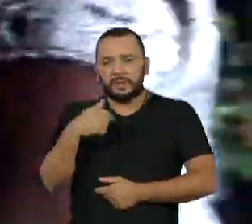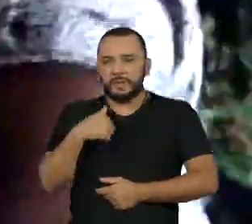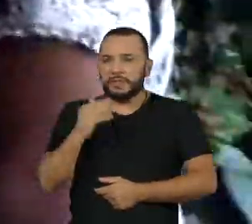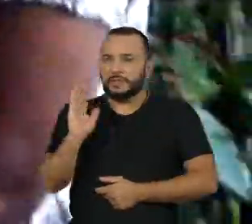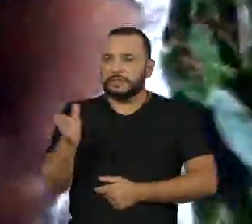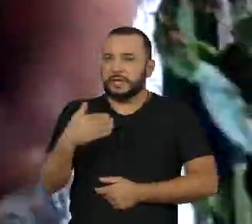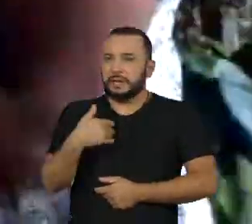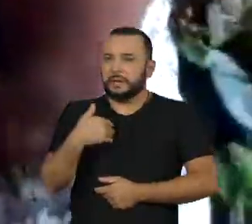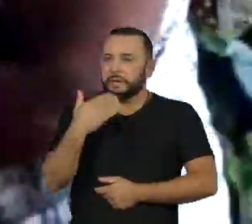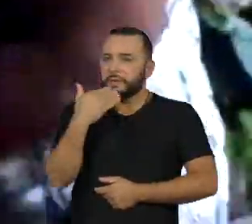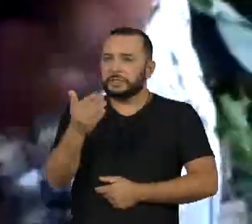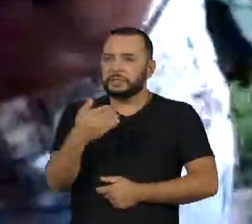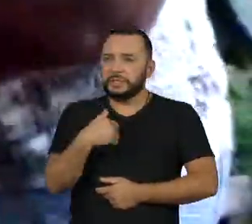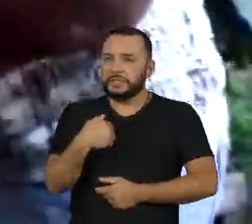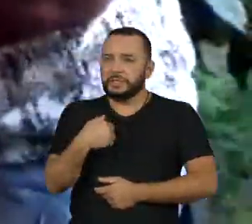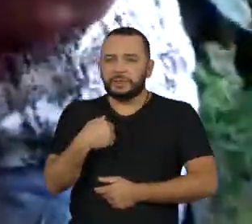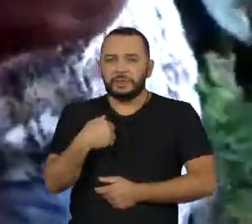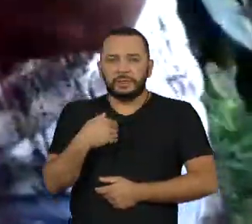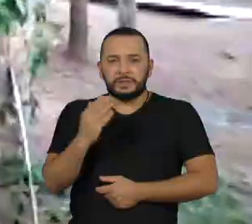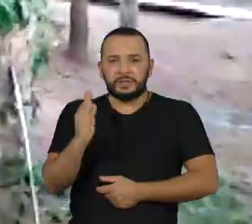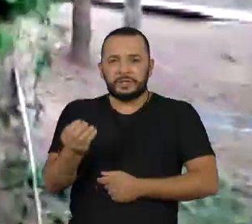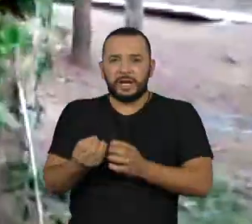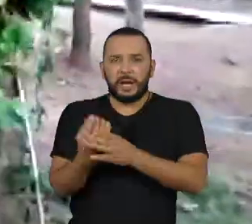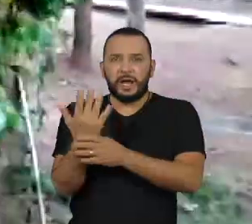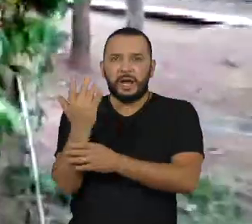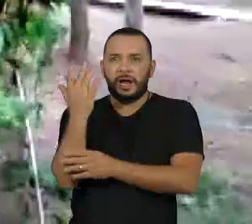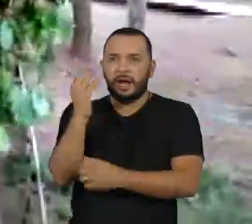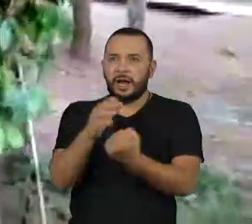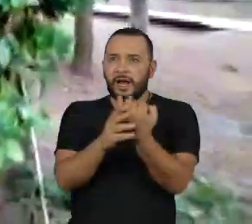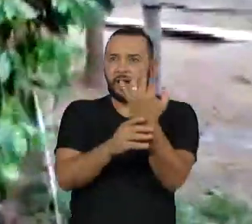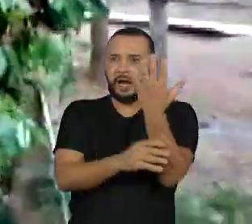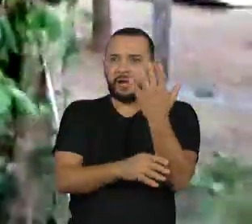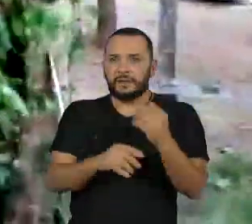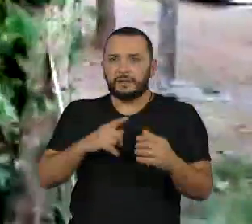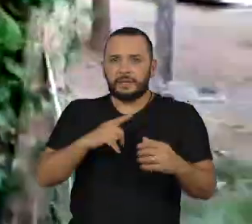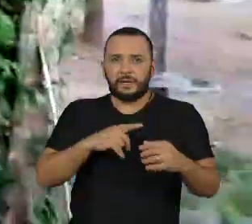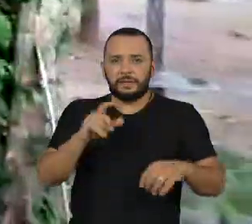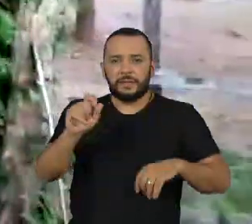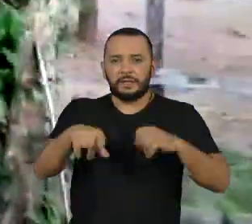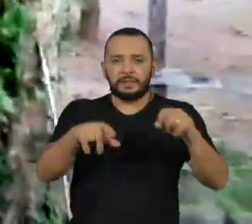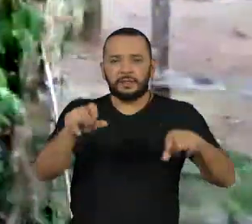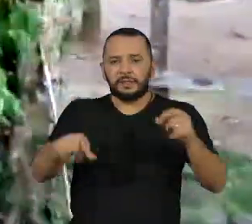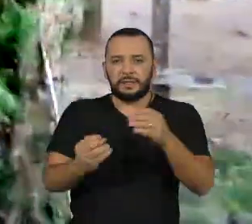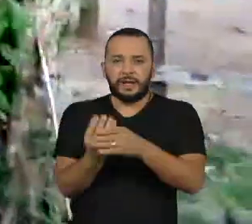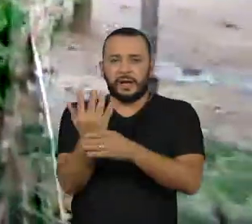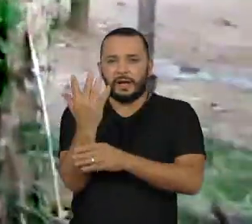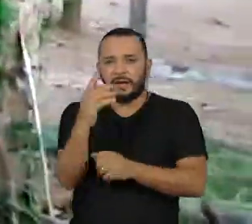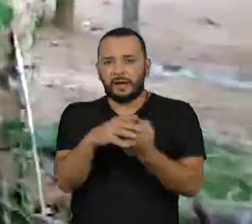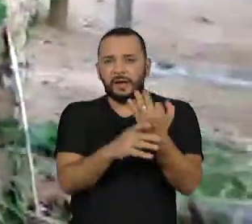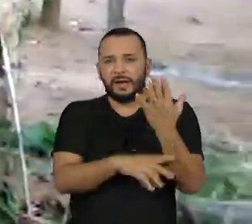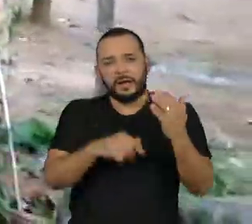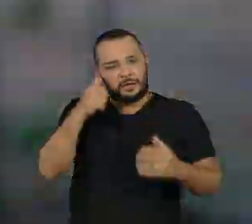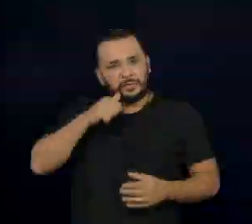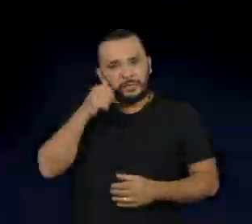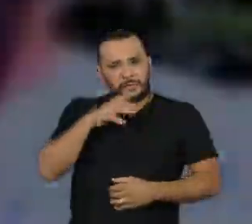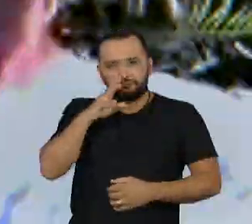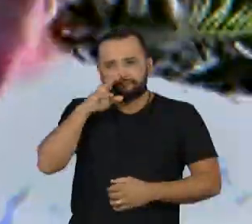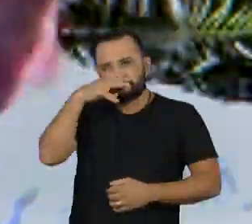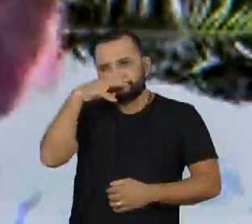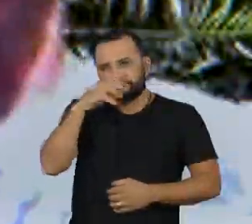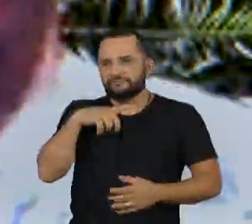né? Tem um monte de pessoal que está contando árvore no meio do mato, mas as mulheres seguiram continuando